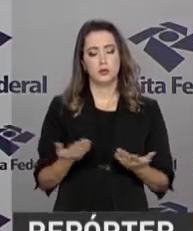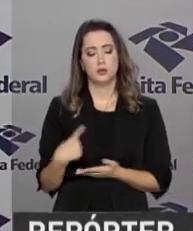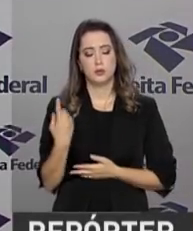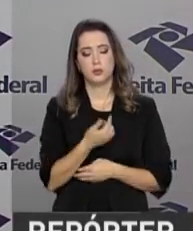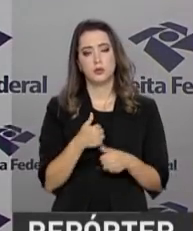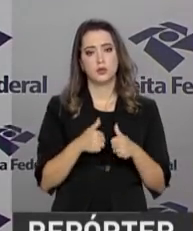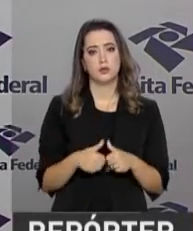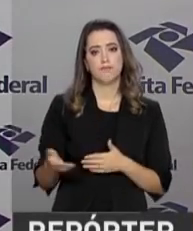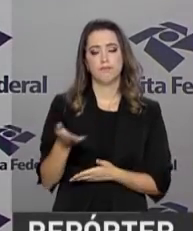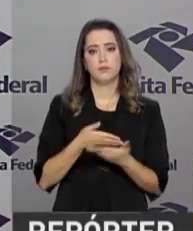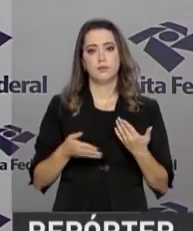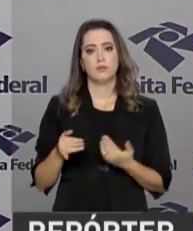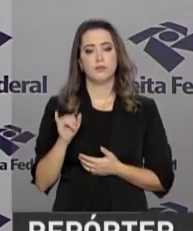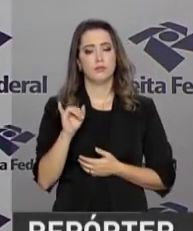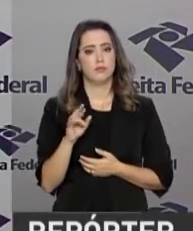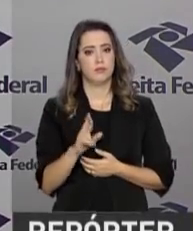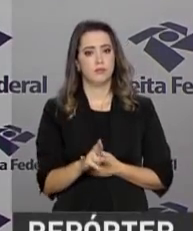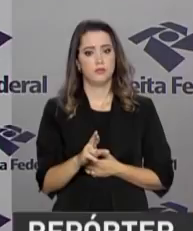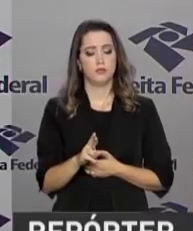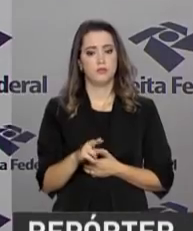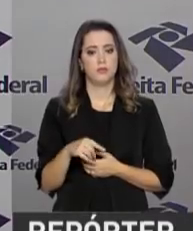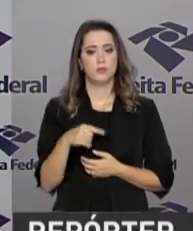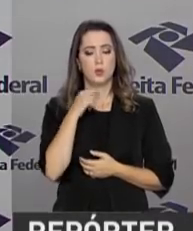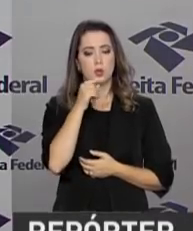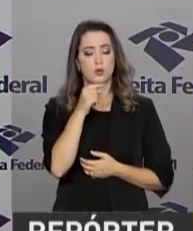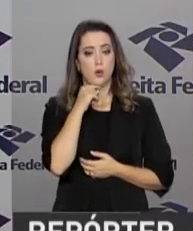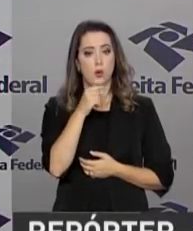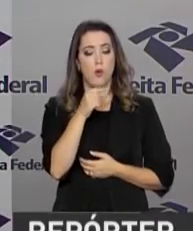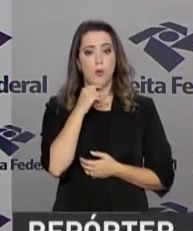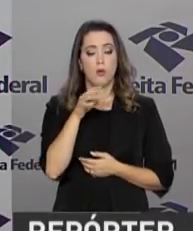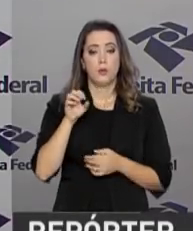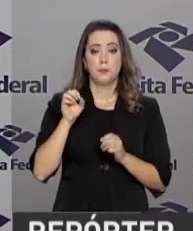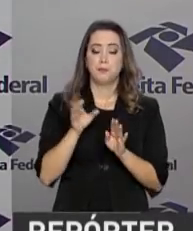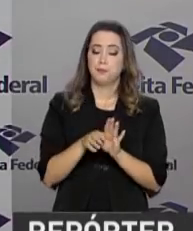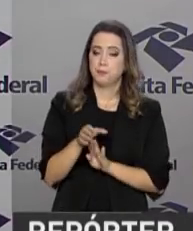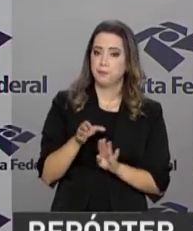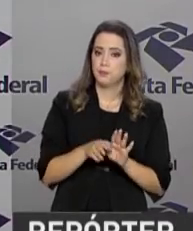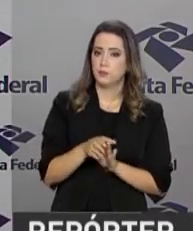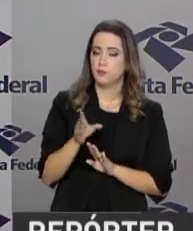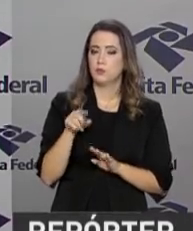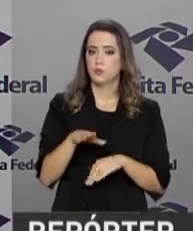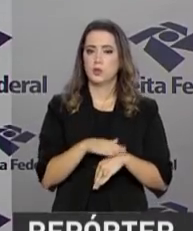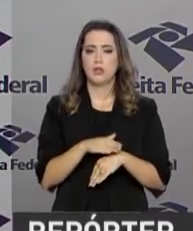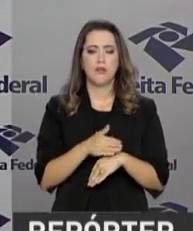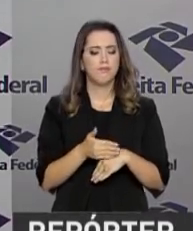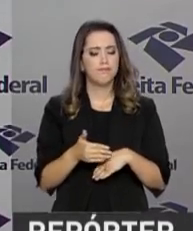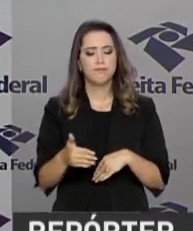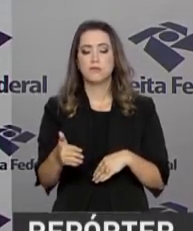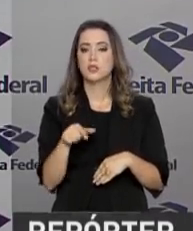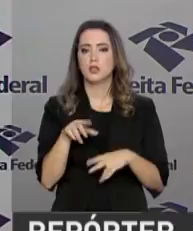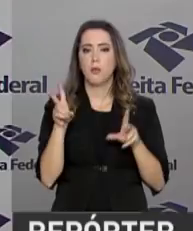estamos relacionado à declaração do imposto de renda, as dúvidas e as orientações acabam sendo concentradas neste assunto.